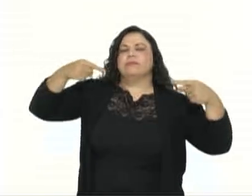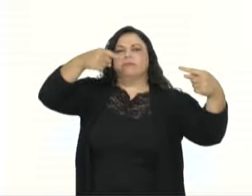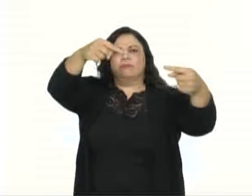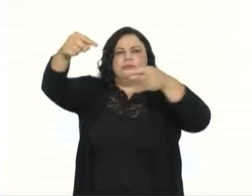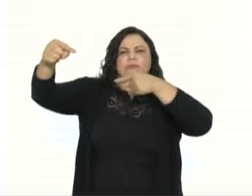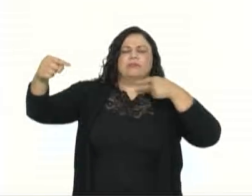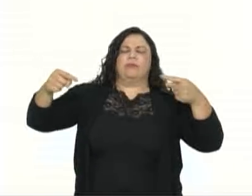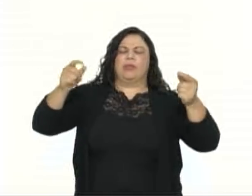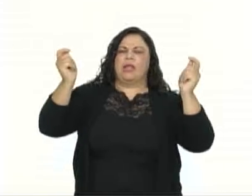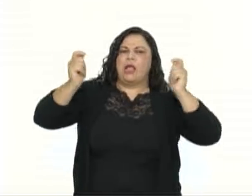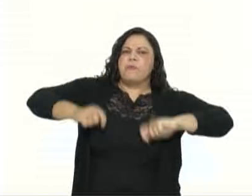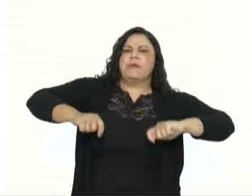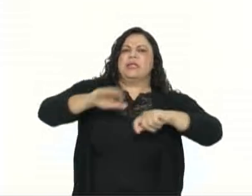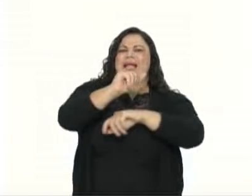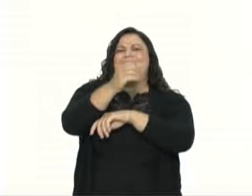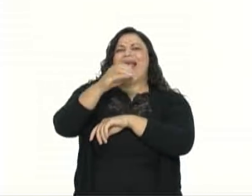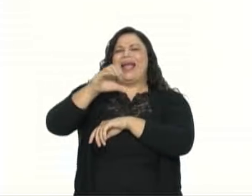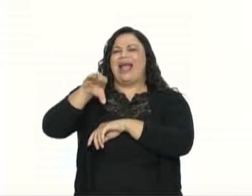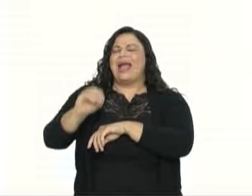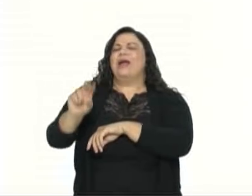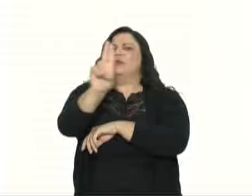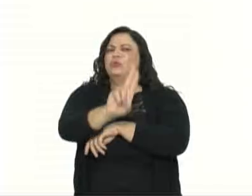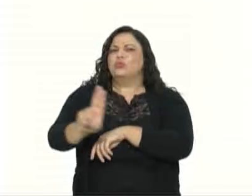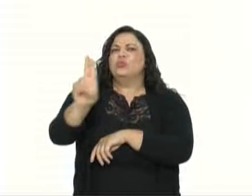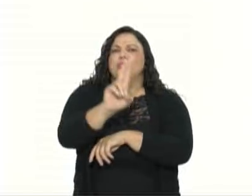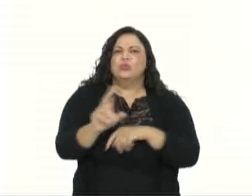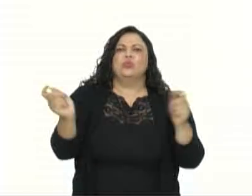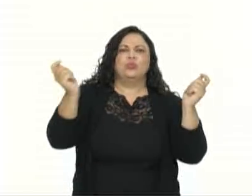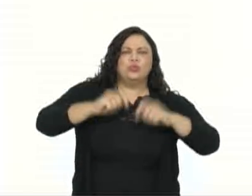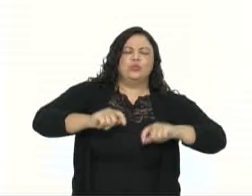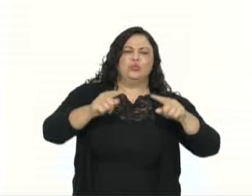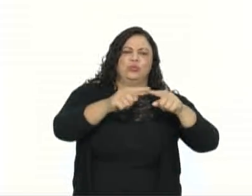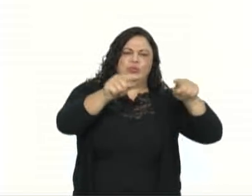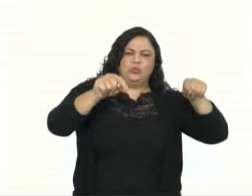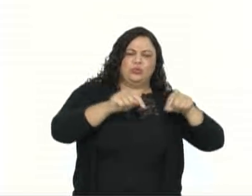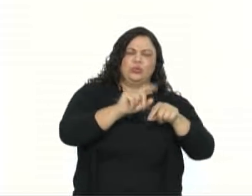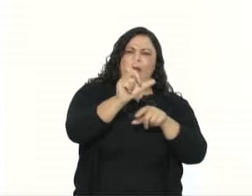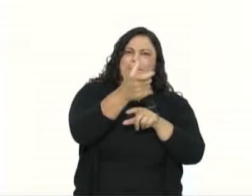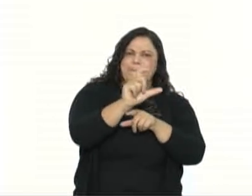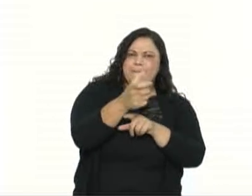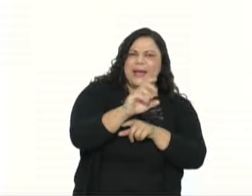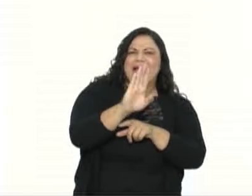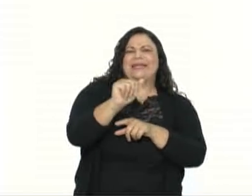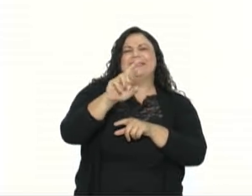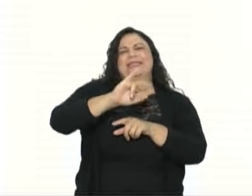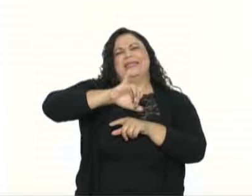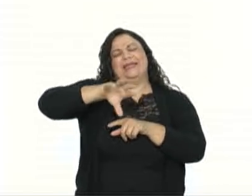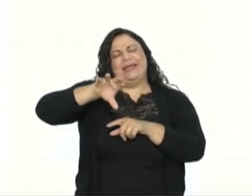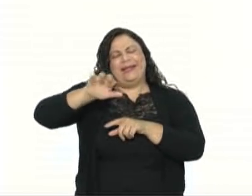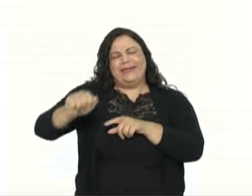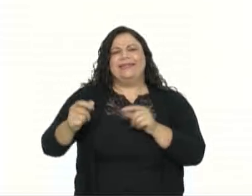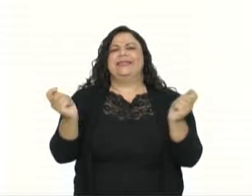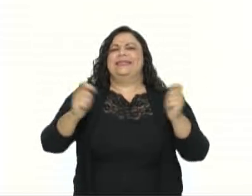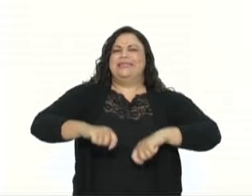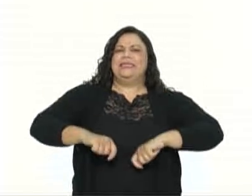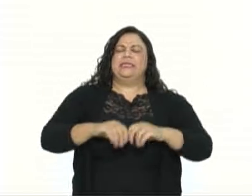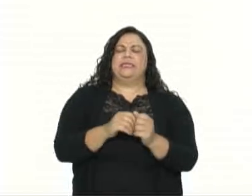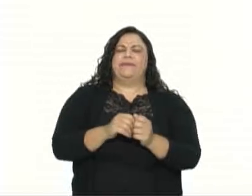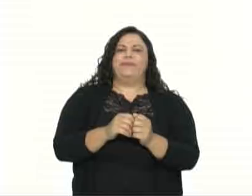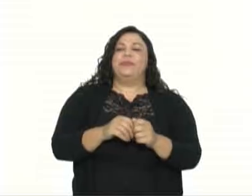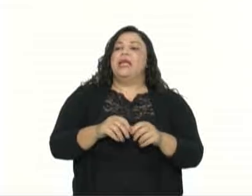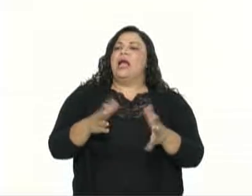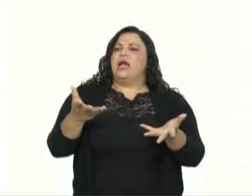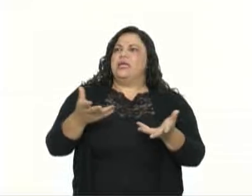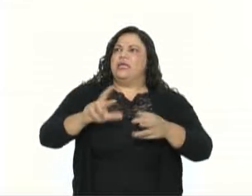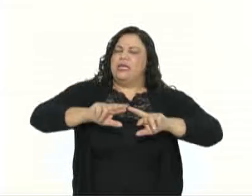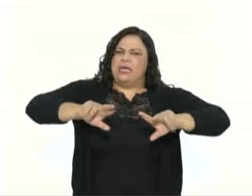alta tecnologia, como baterias de carros elétricos, lentes ópticas, aceleradores de partículas, implantes ortopédicos e